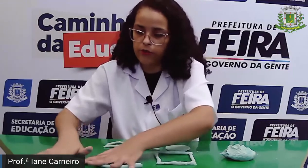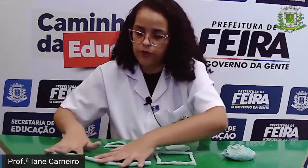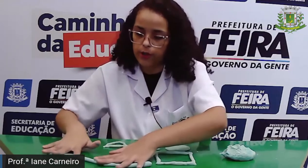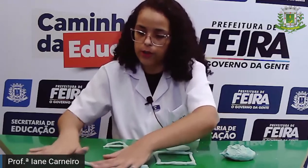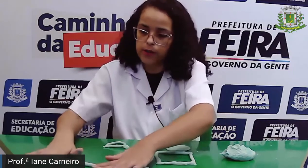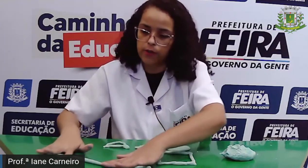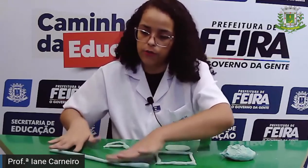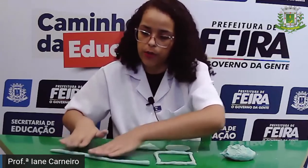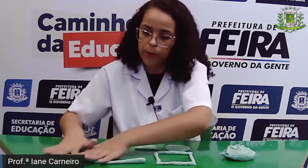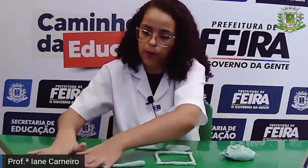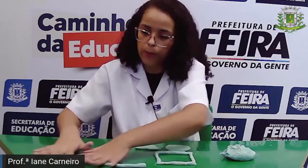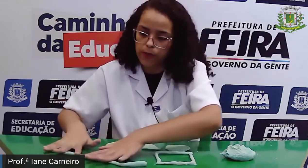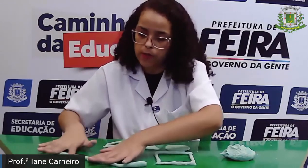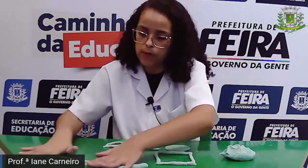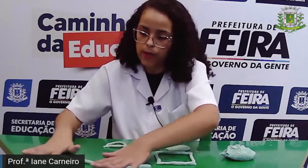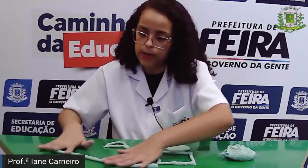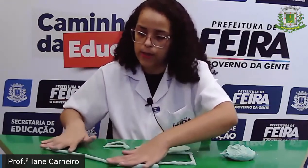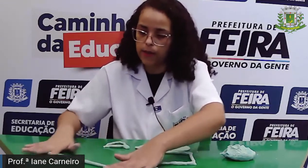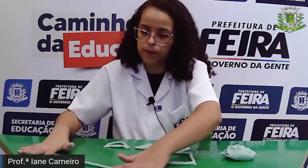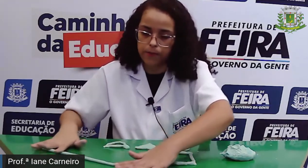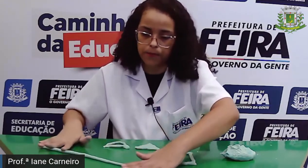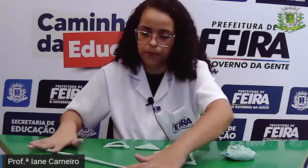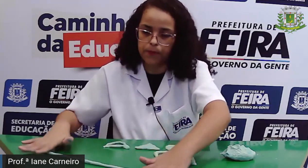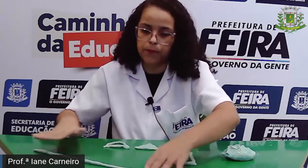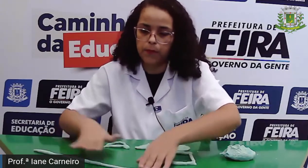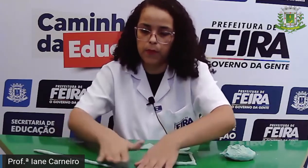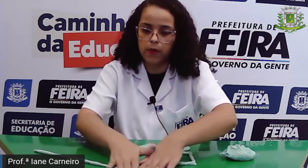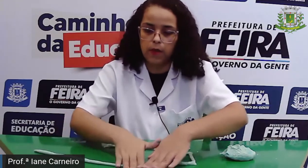círculo com as tirinhas, que acho que fica melhor para vocês visualizar.